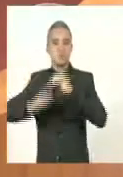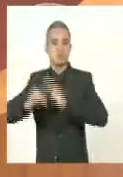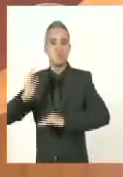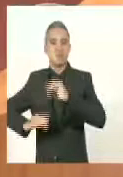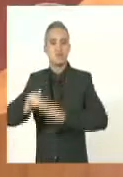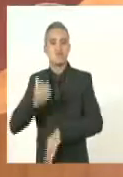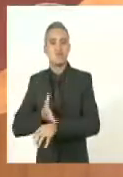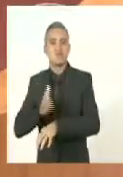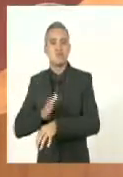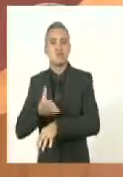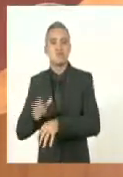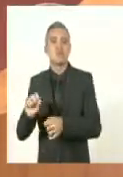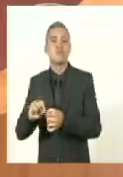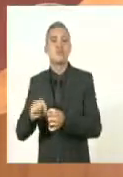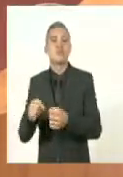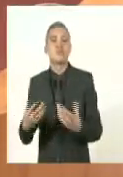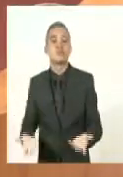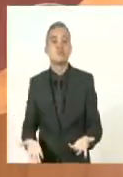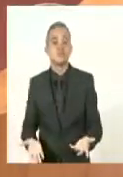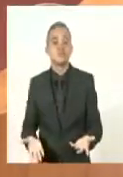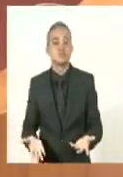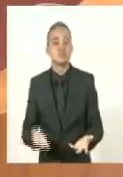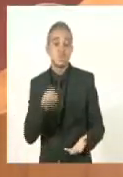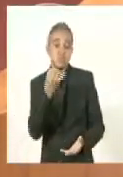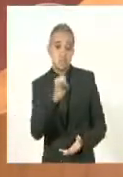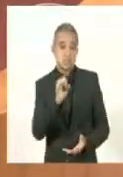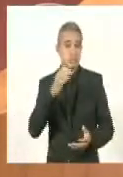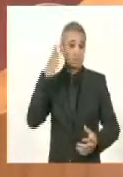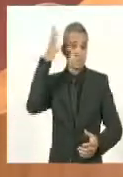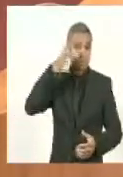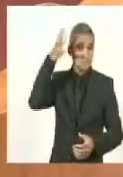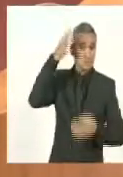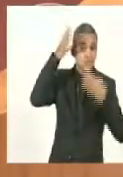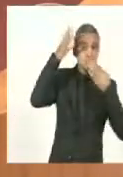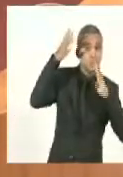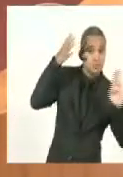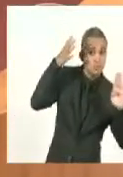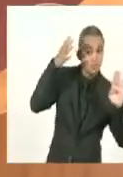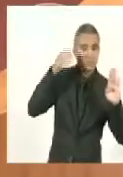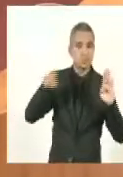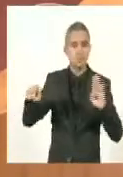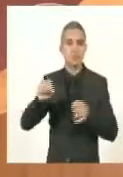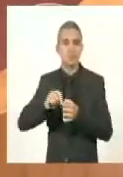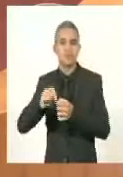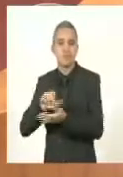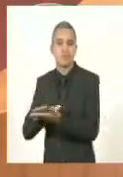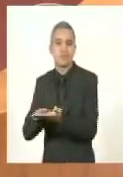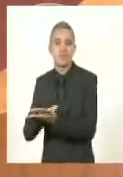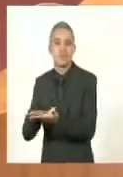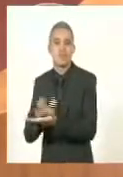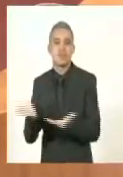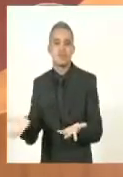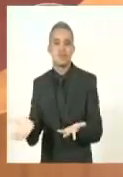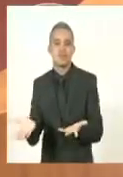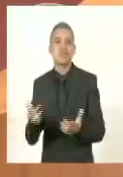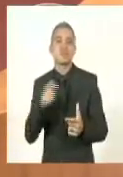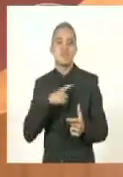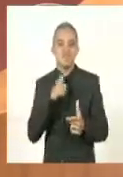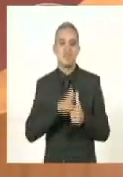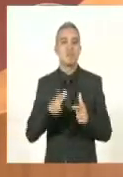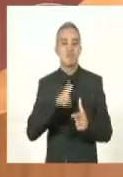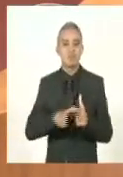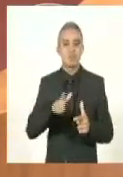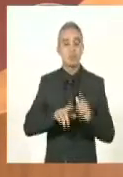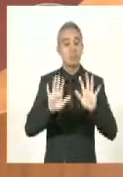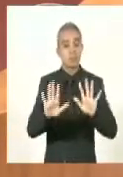e o que é realmente feito. Então, se for dito, se for prometido e não for feito, nós vamos ter um problema. Agora, se for feito, não tem